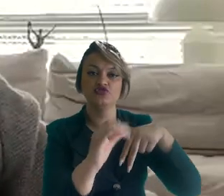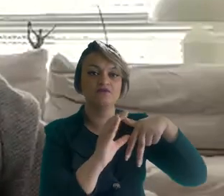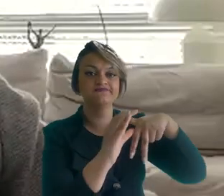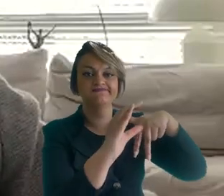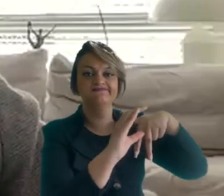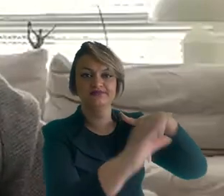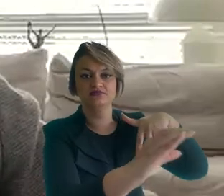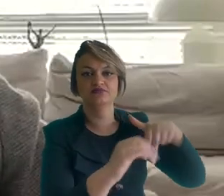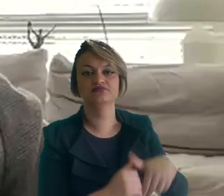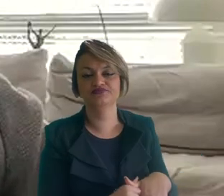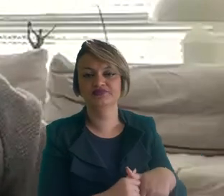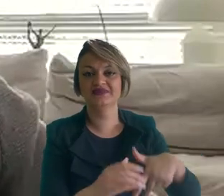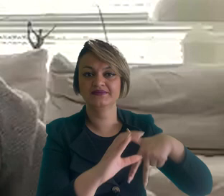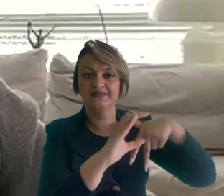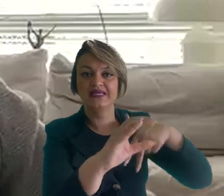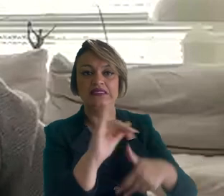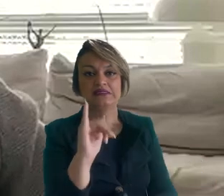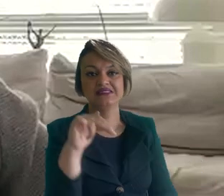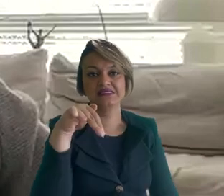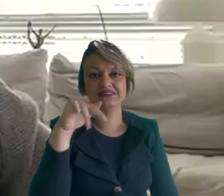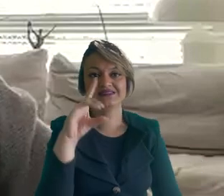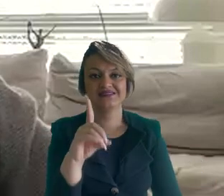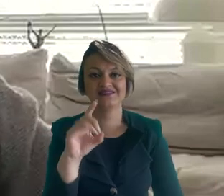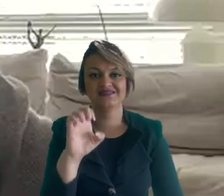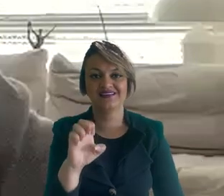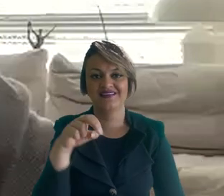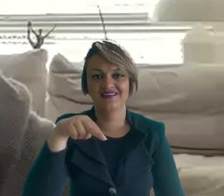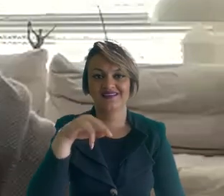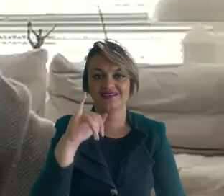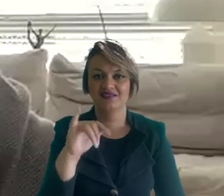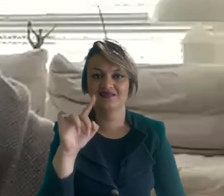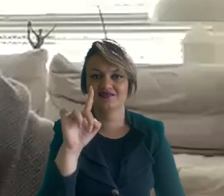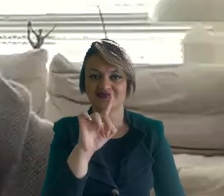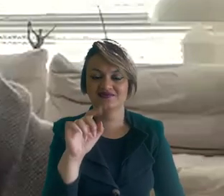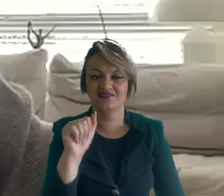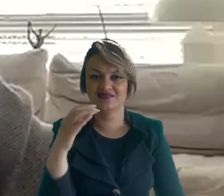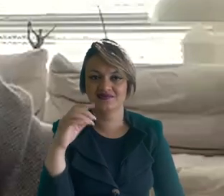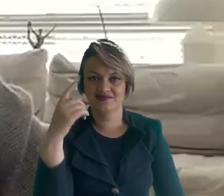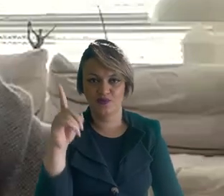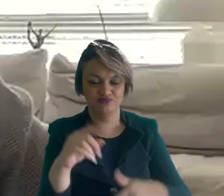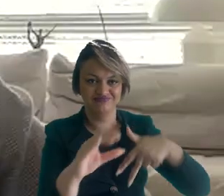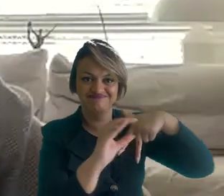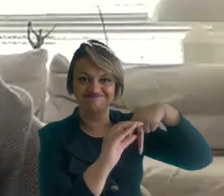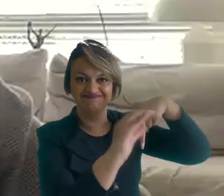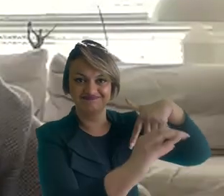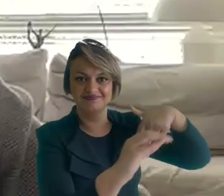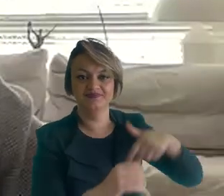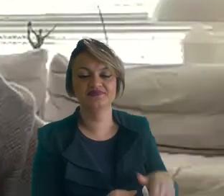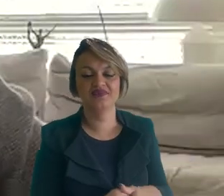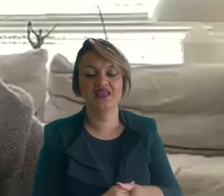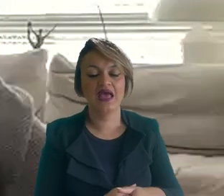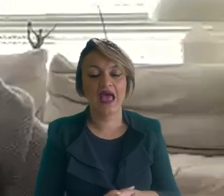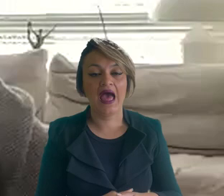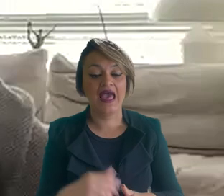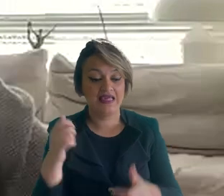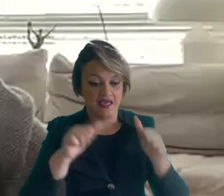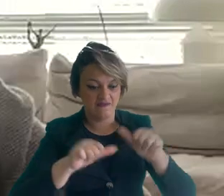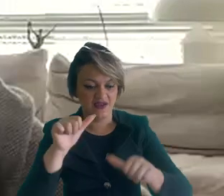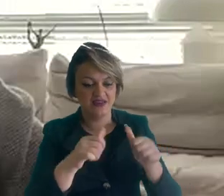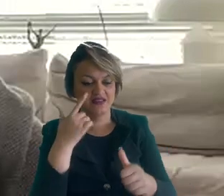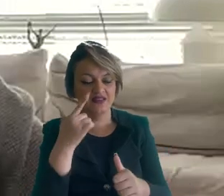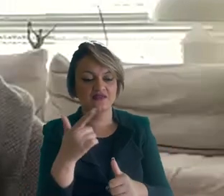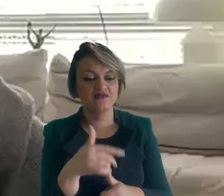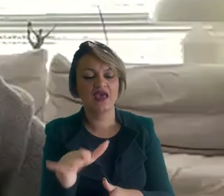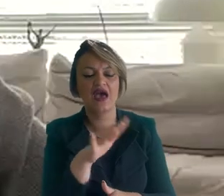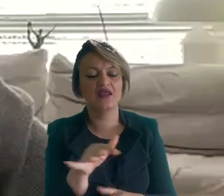aí quem Analisa esse artigo identifica o ato jurídico o ato jurídico